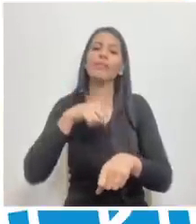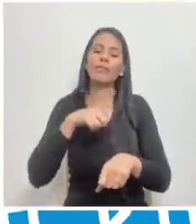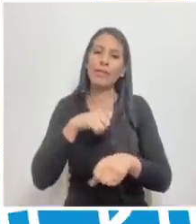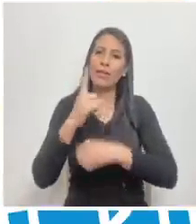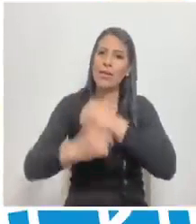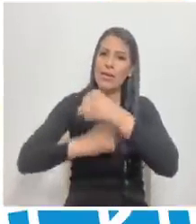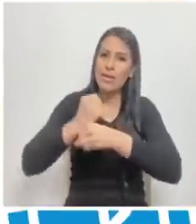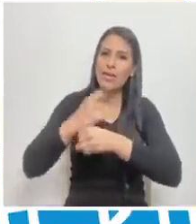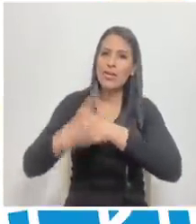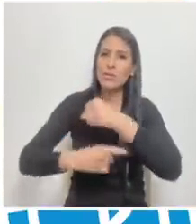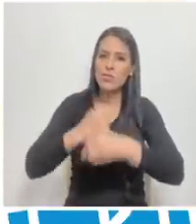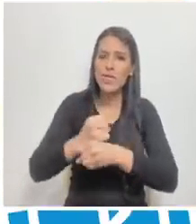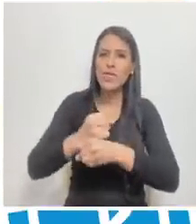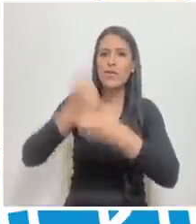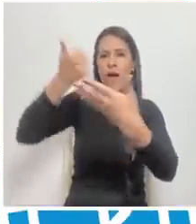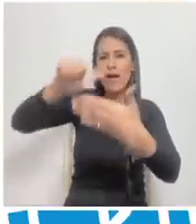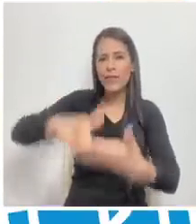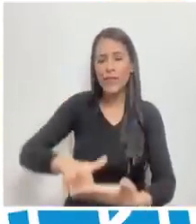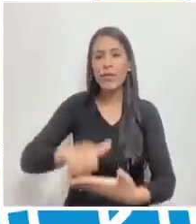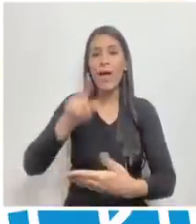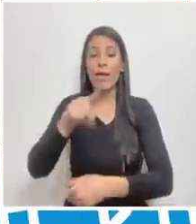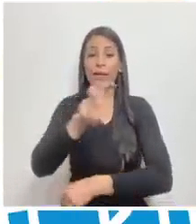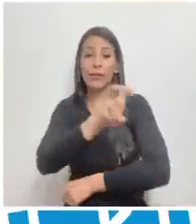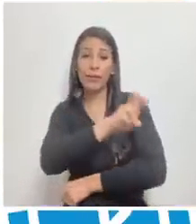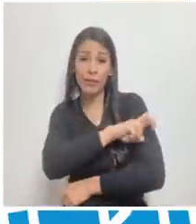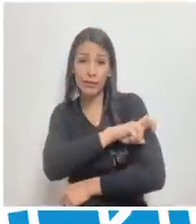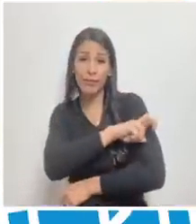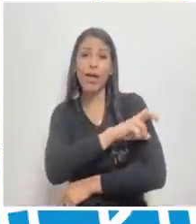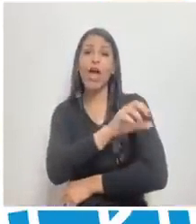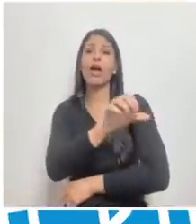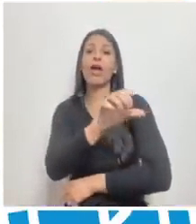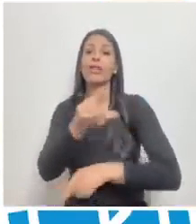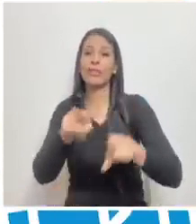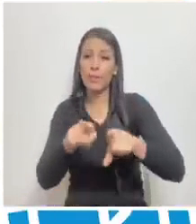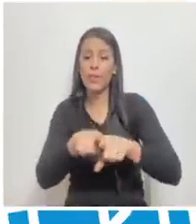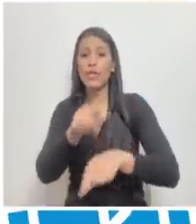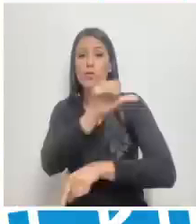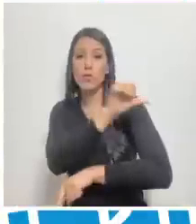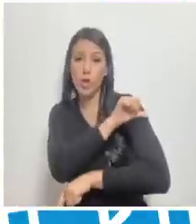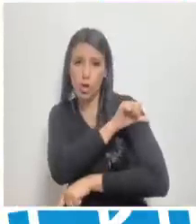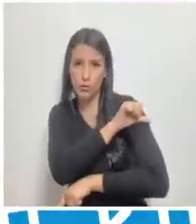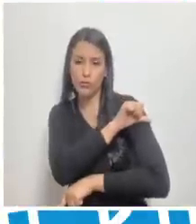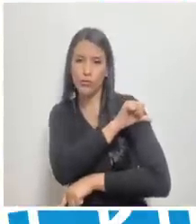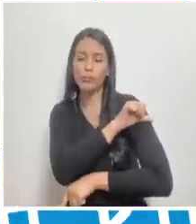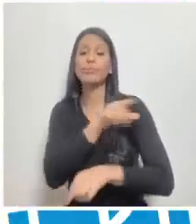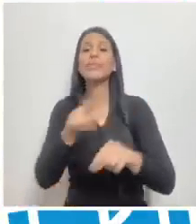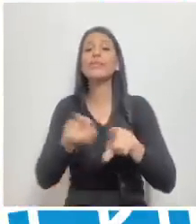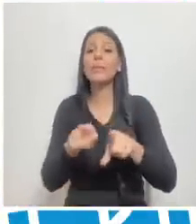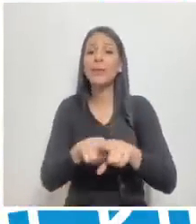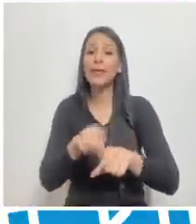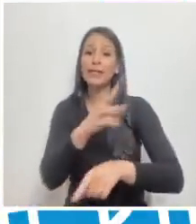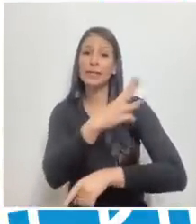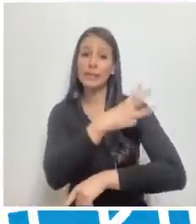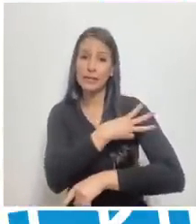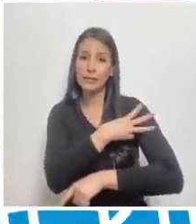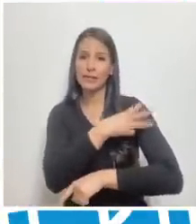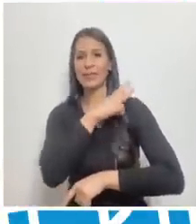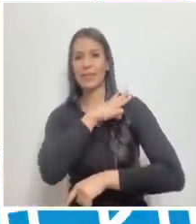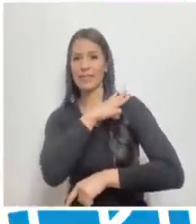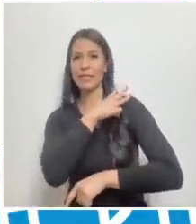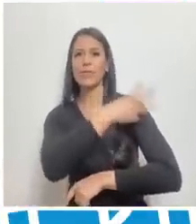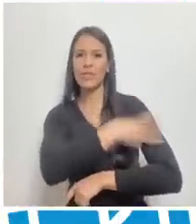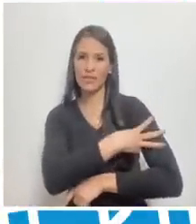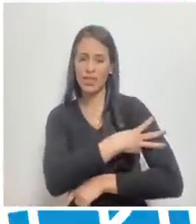do 5º e 9º ano do ensino fundamental e o 3º ano do ensino médio nas disciplinas de